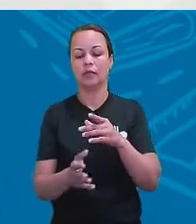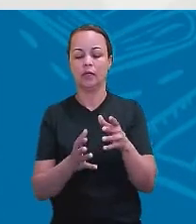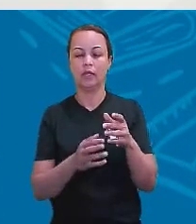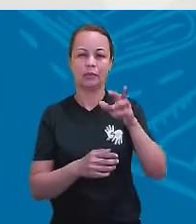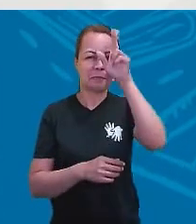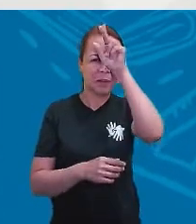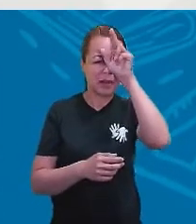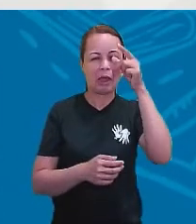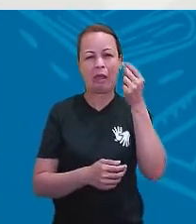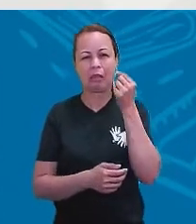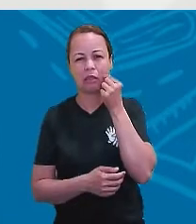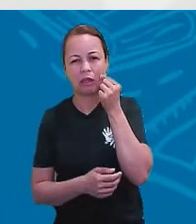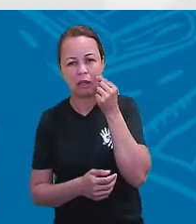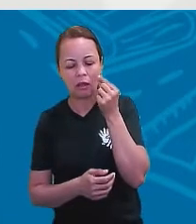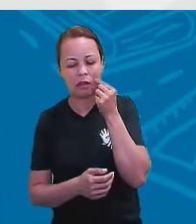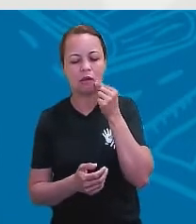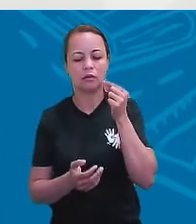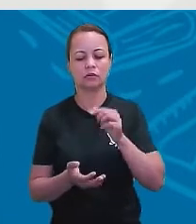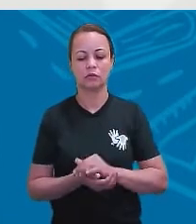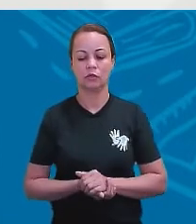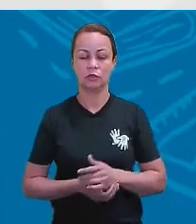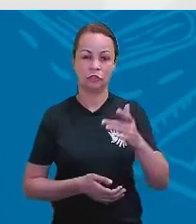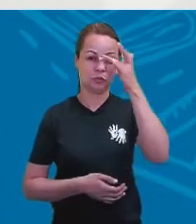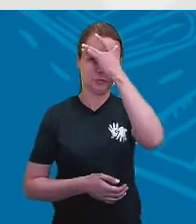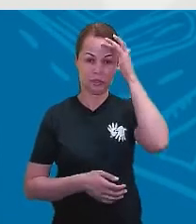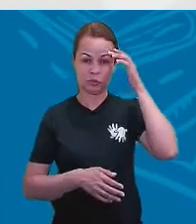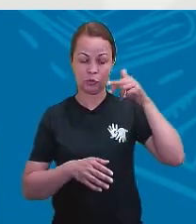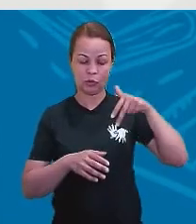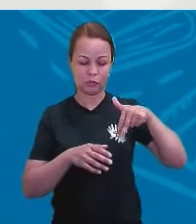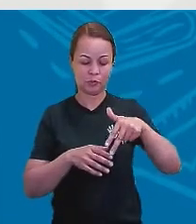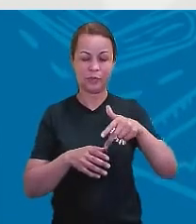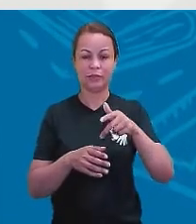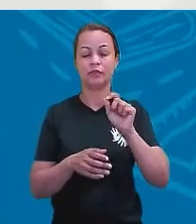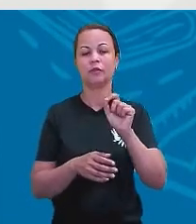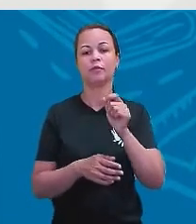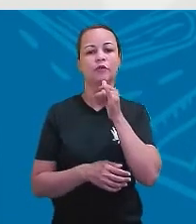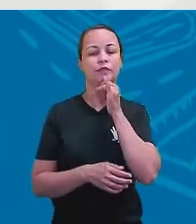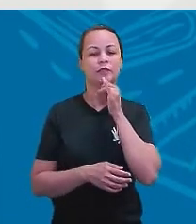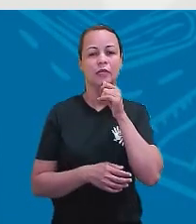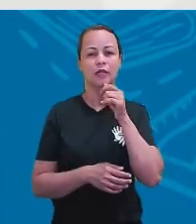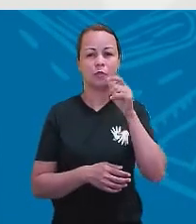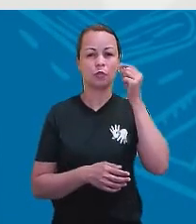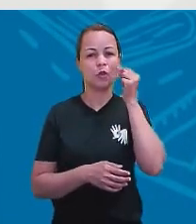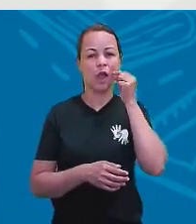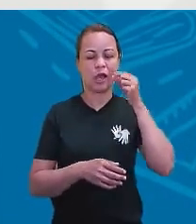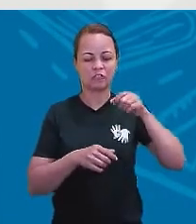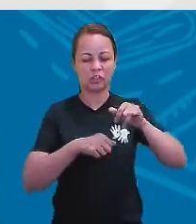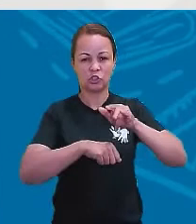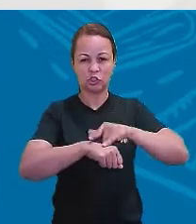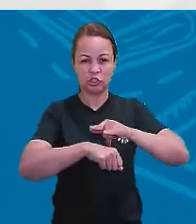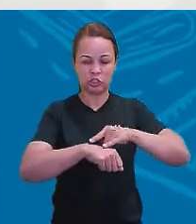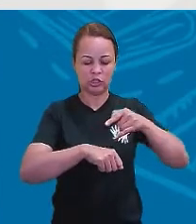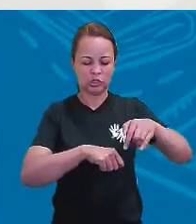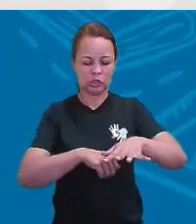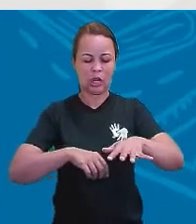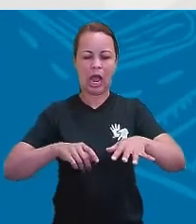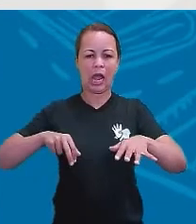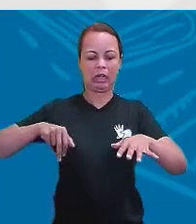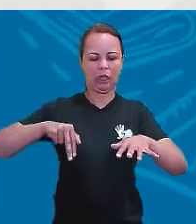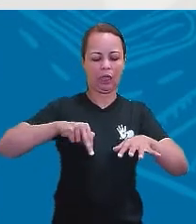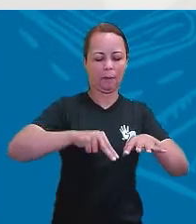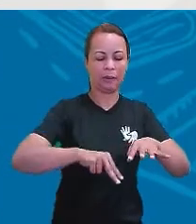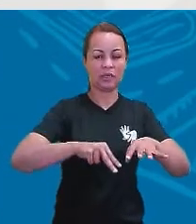baratas, ratos, né, onde as pessoas, quando pisam ali naquele mijo do rato, pode provocar alguns outros tipos de doenças, como a